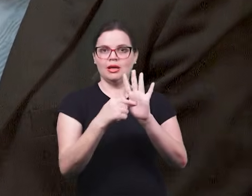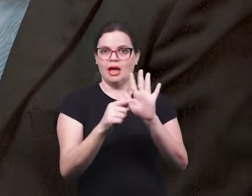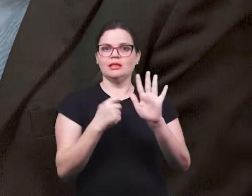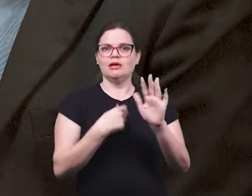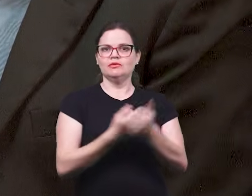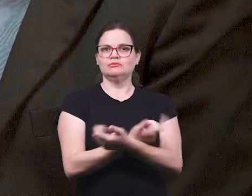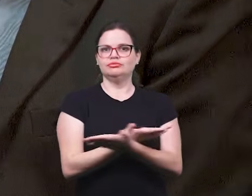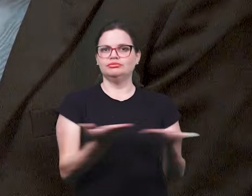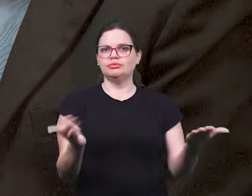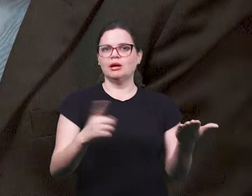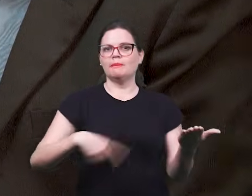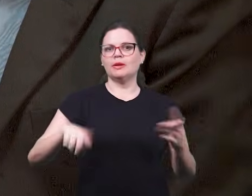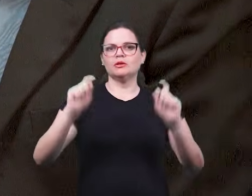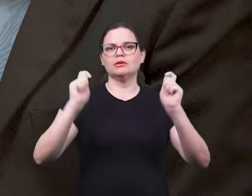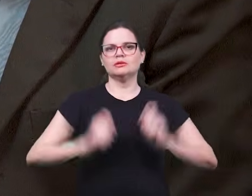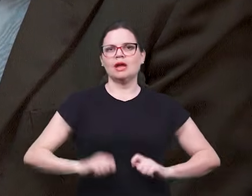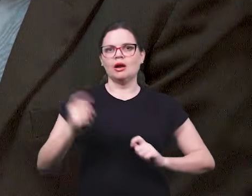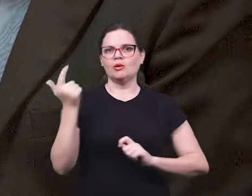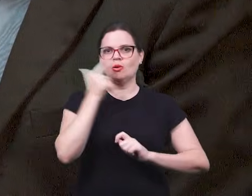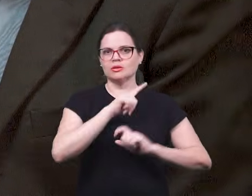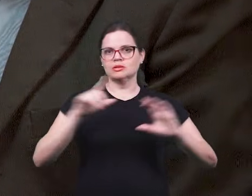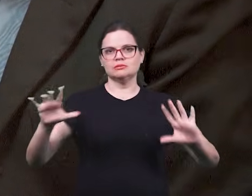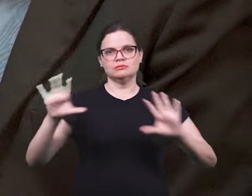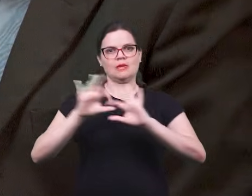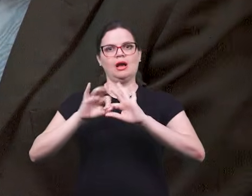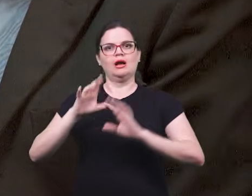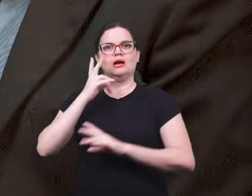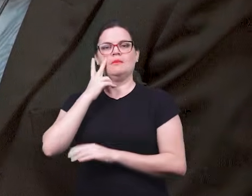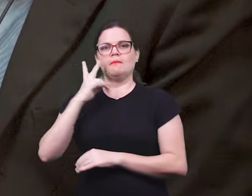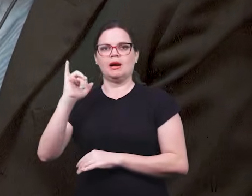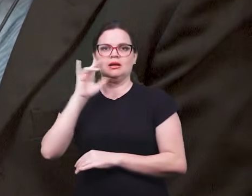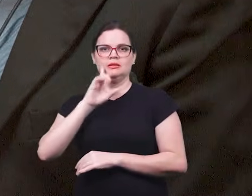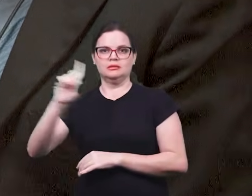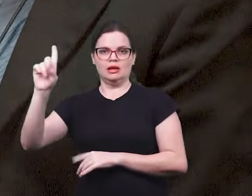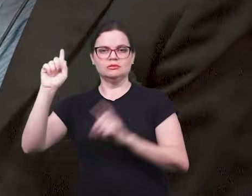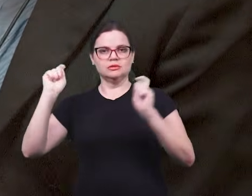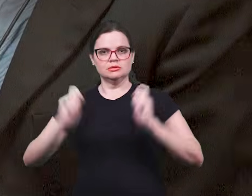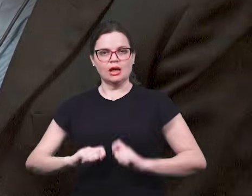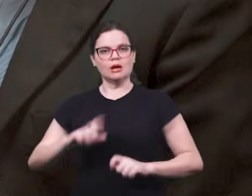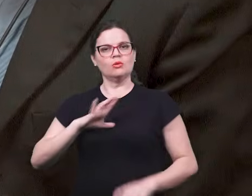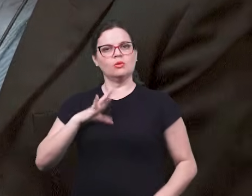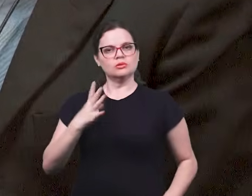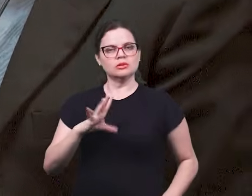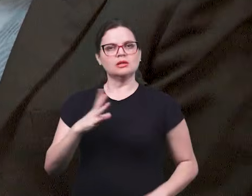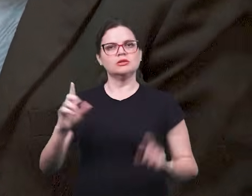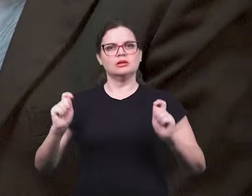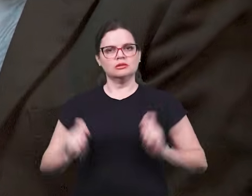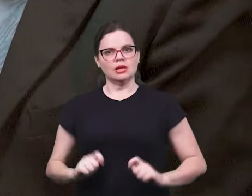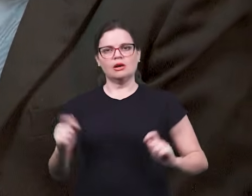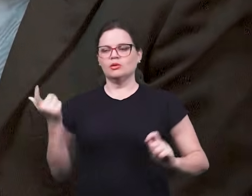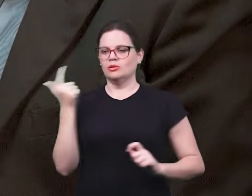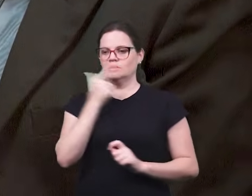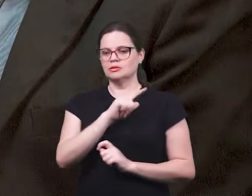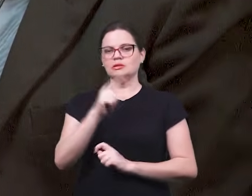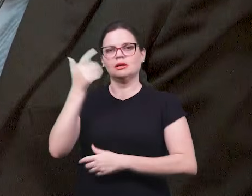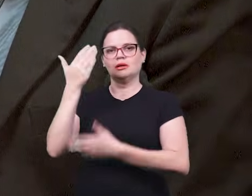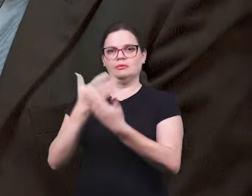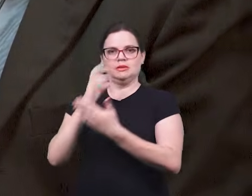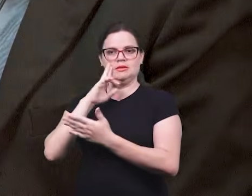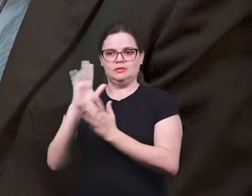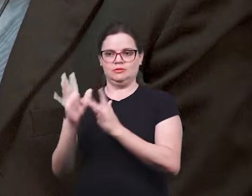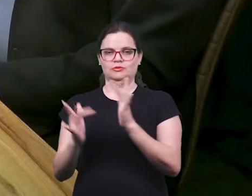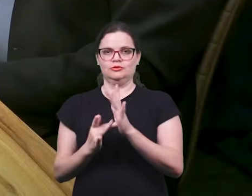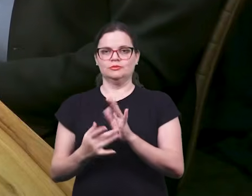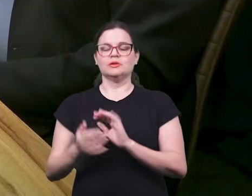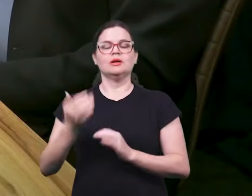aspergido para que nós fôssemos propícios a Deus. Glória a Deus. Pudéssemos com ousadia entrar na presença